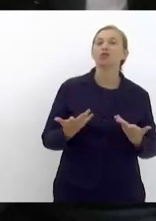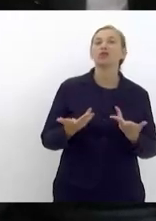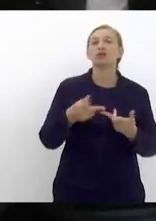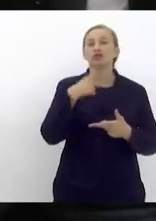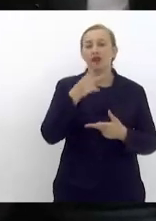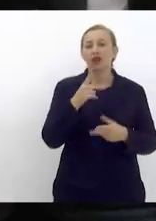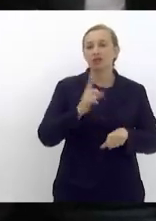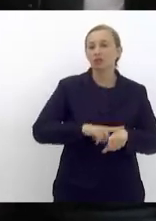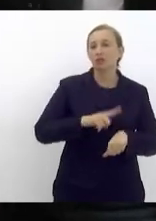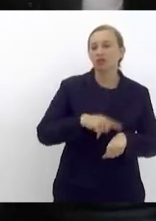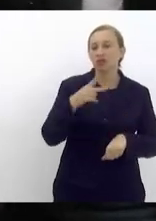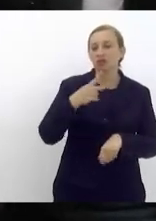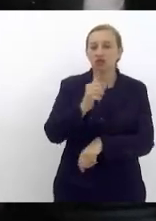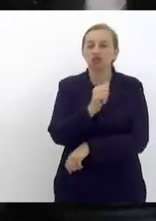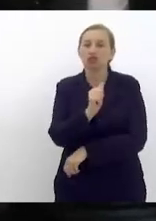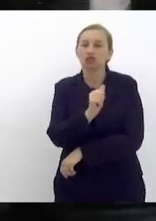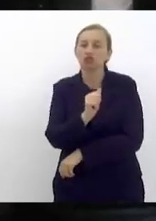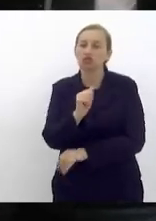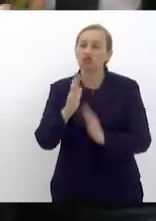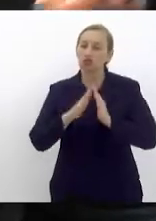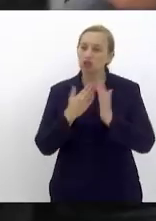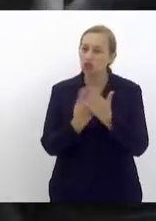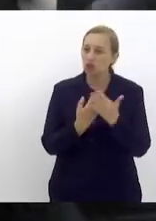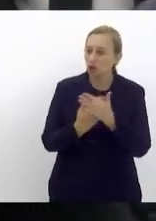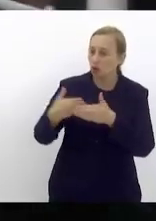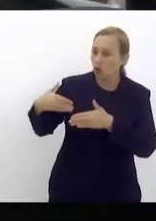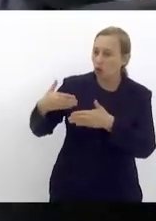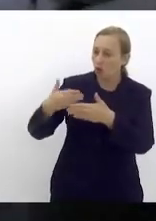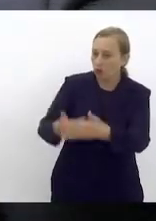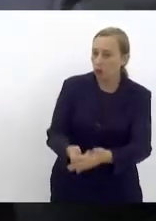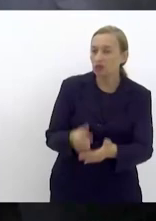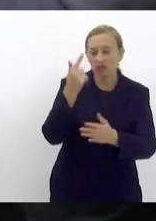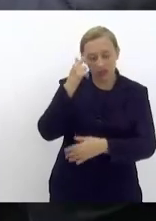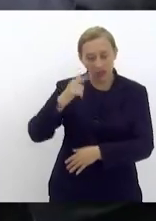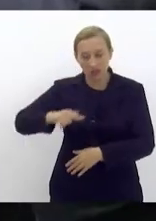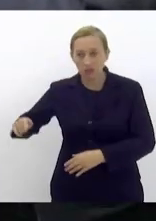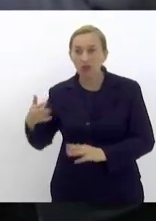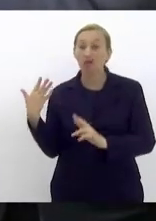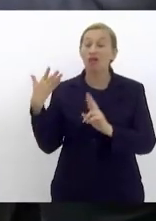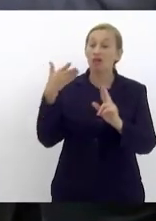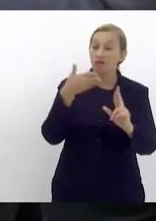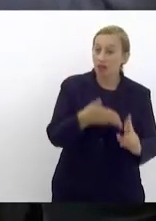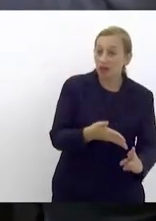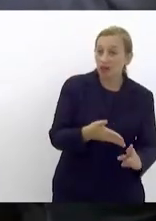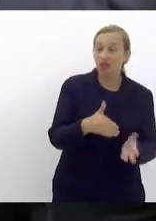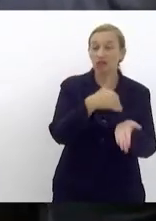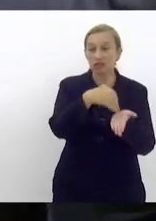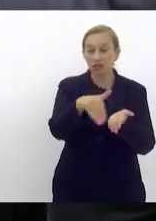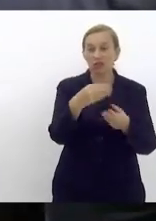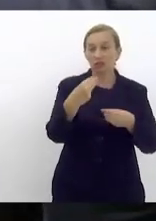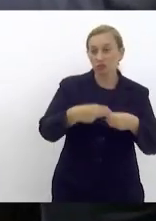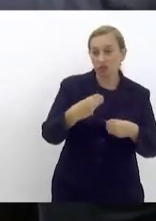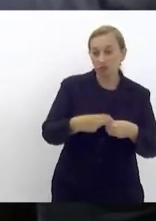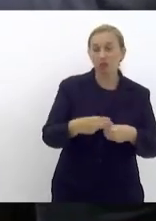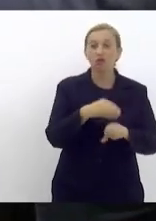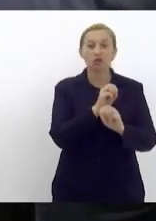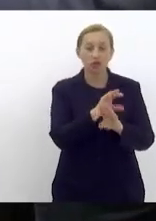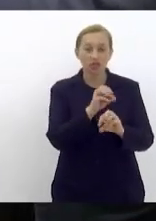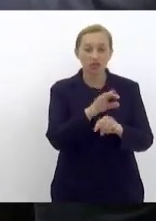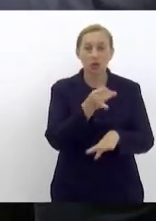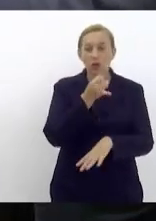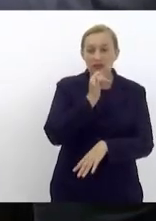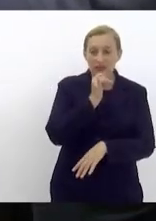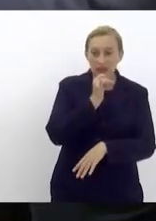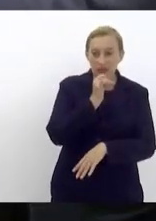escola, porque eu, ao longo dessa semana, tenho feito referências à Secretaria Municipal de Educação, por exemplo,